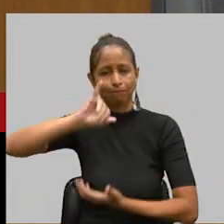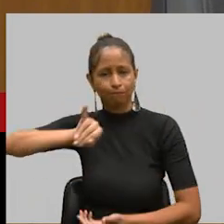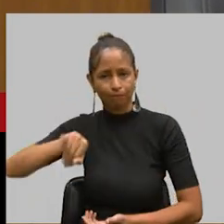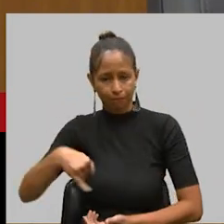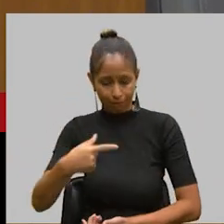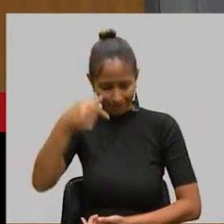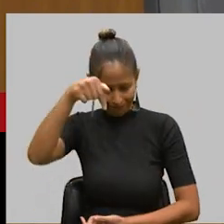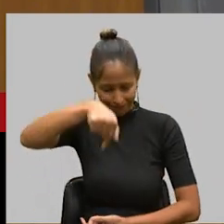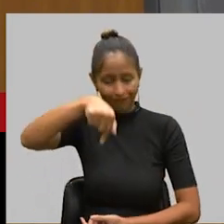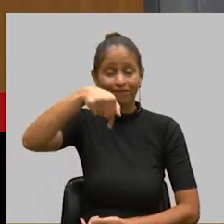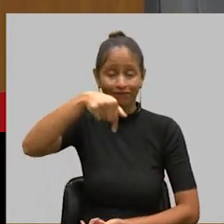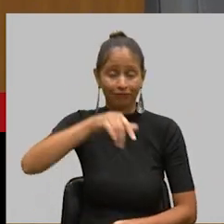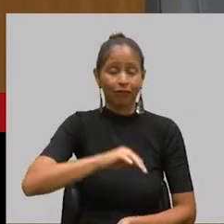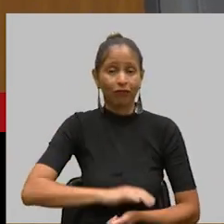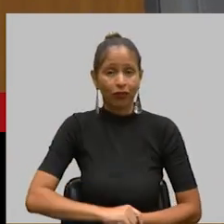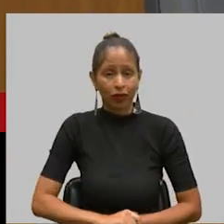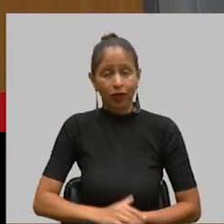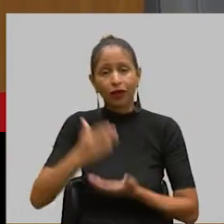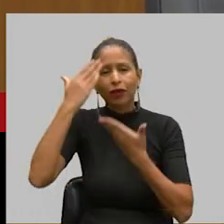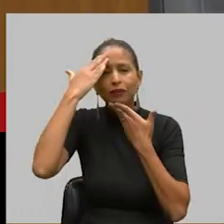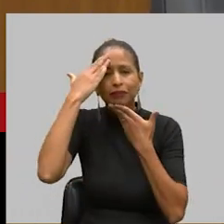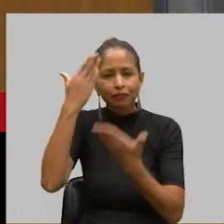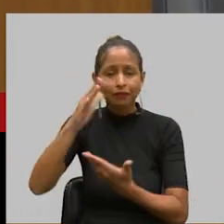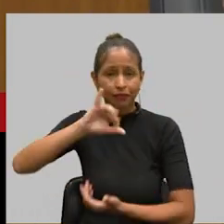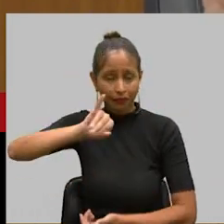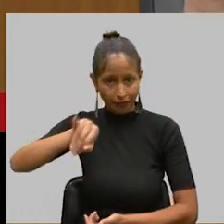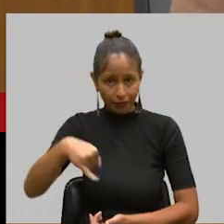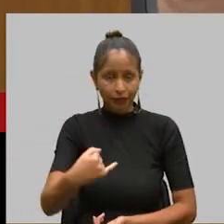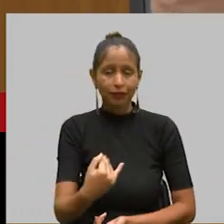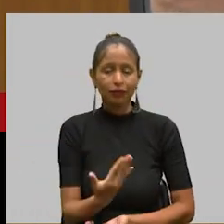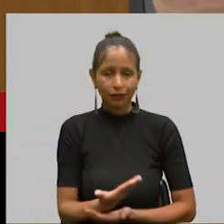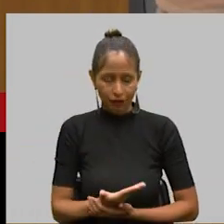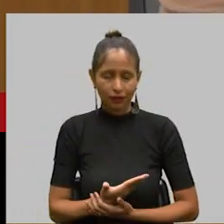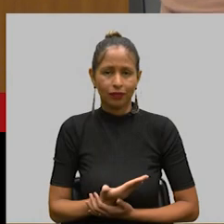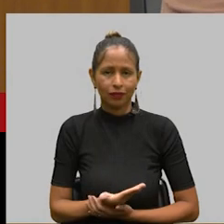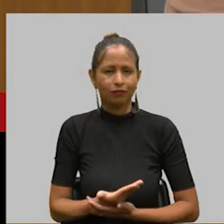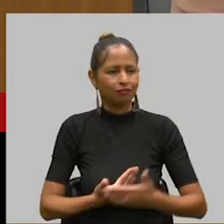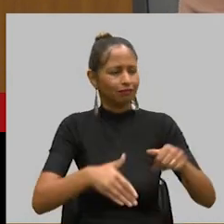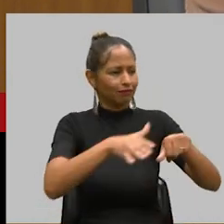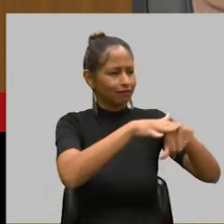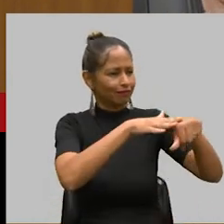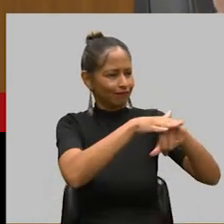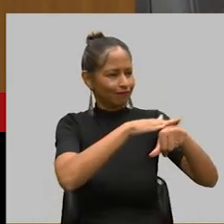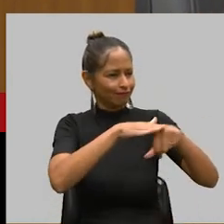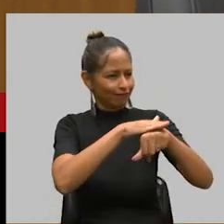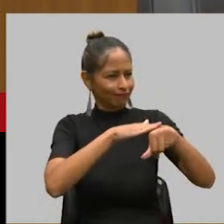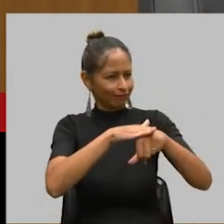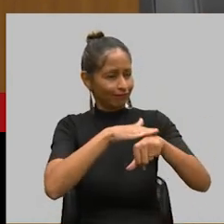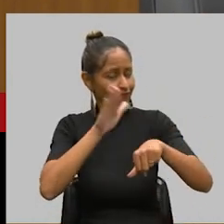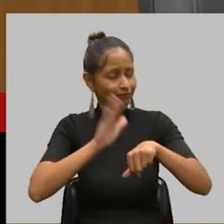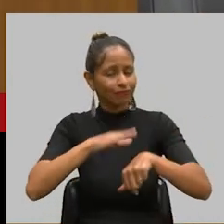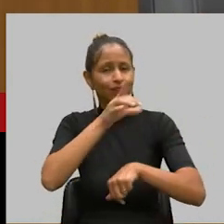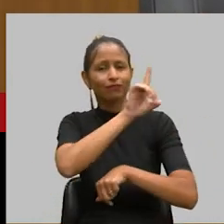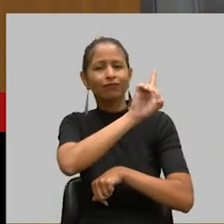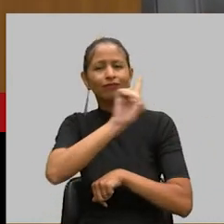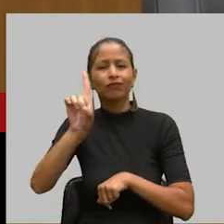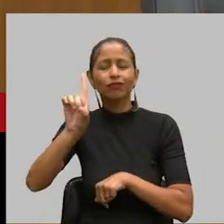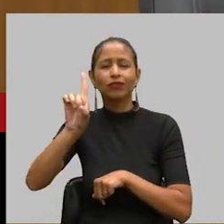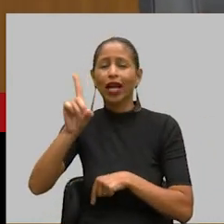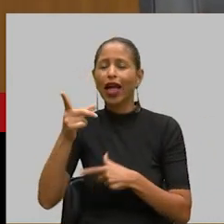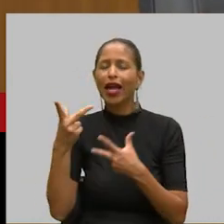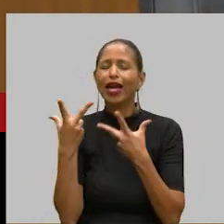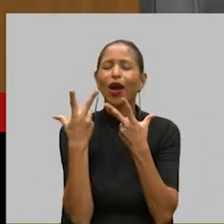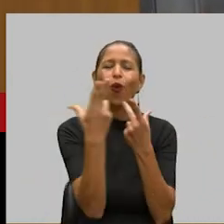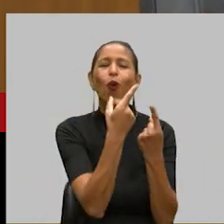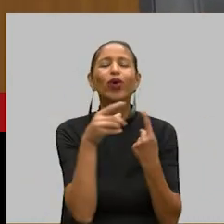estar aqui obrigada pela oportunidade de debater mais uma vez hoje é um dia ímpar Hoje é um